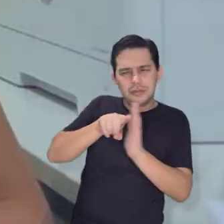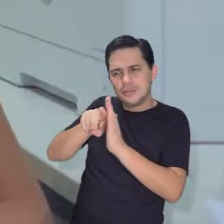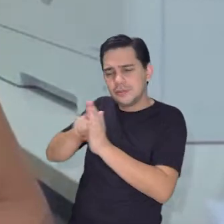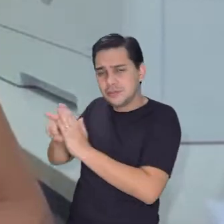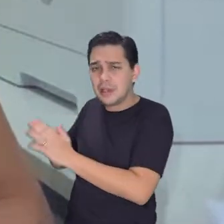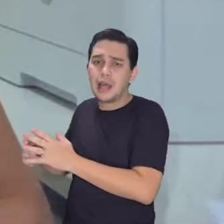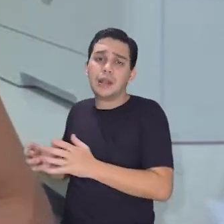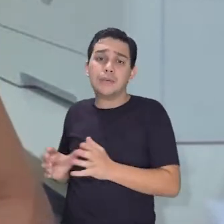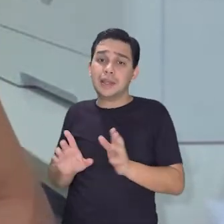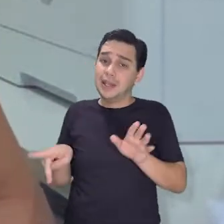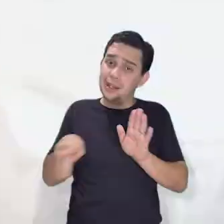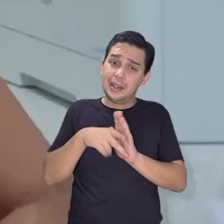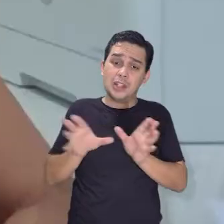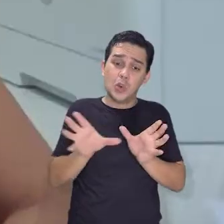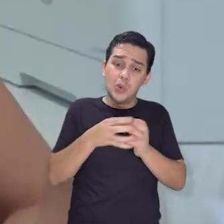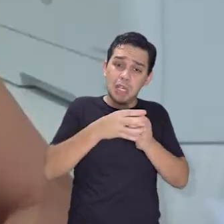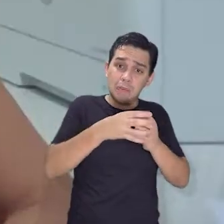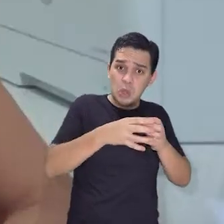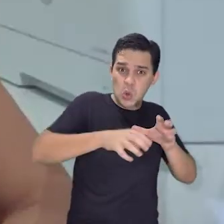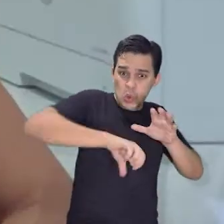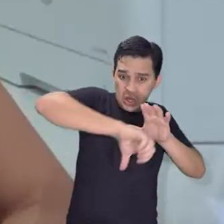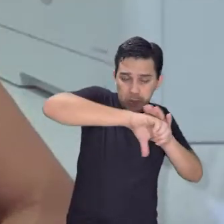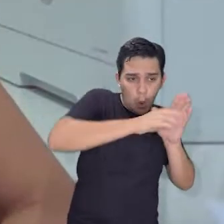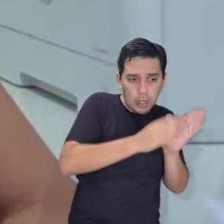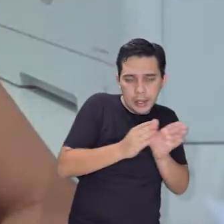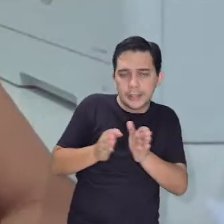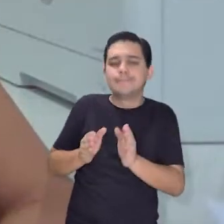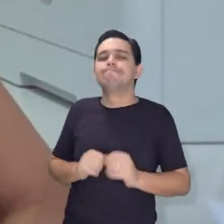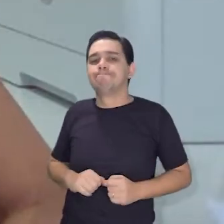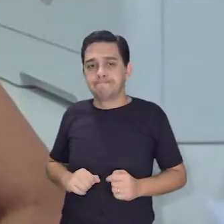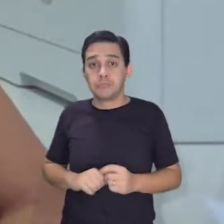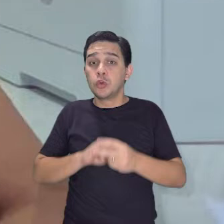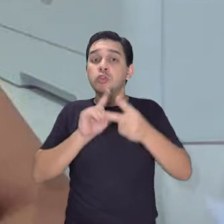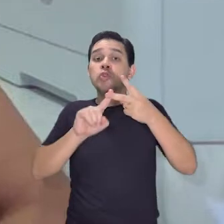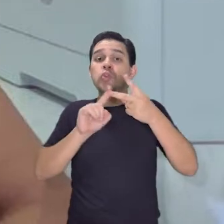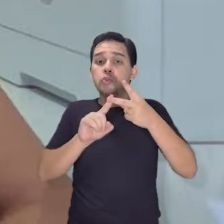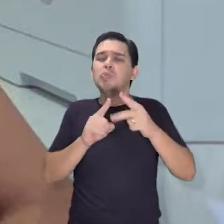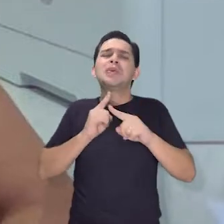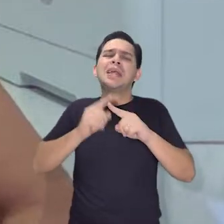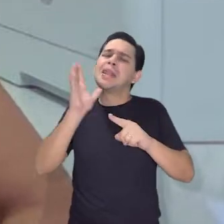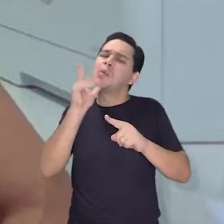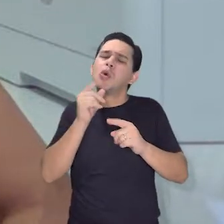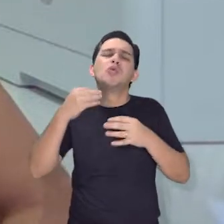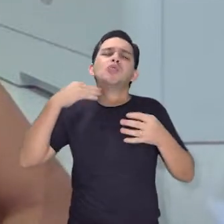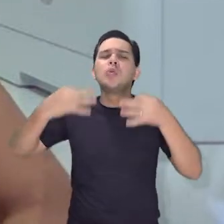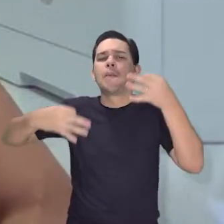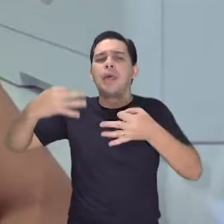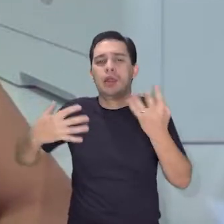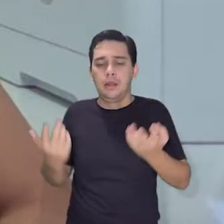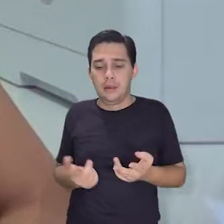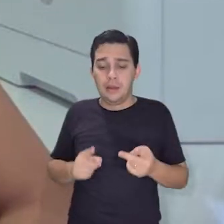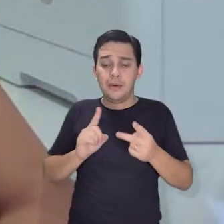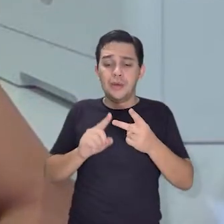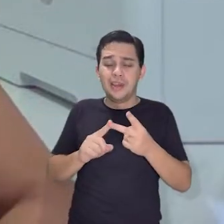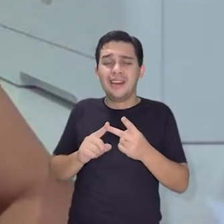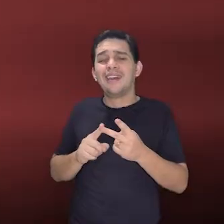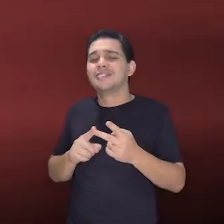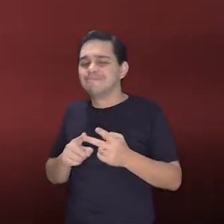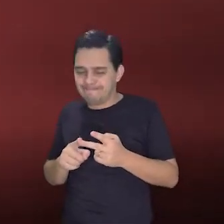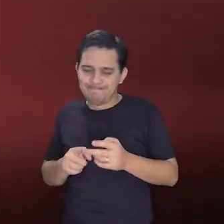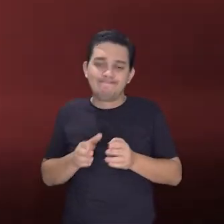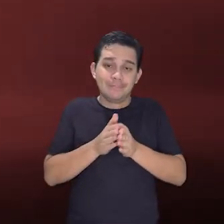crime organizado, como é o caso. Outro fator de demora para o julgamento é o fato desse processo ter